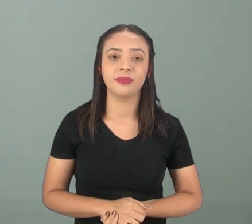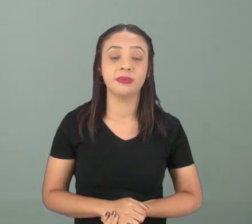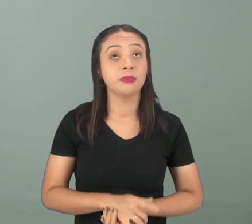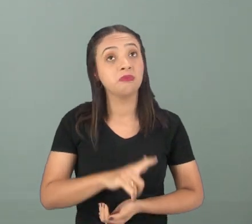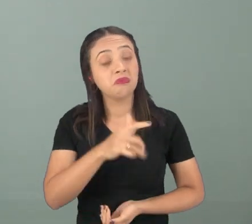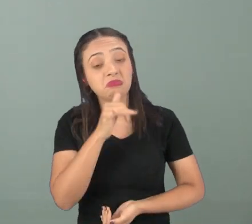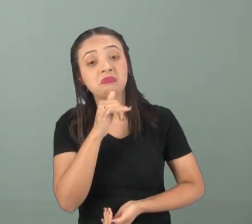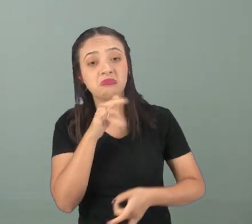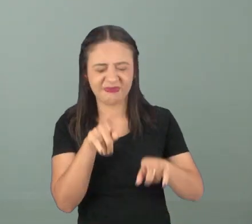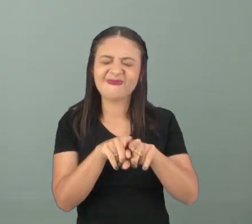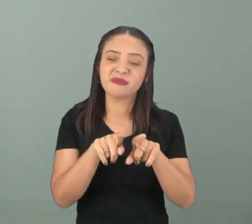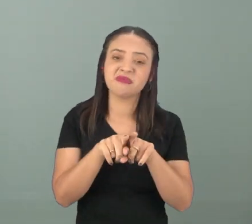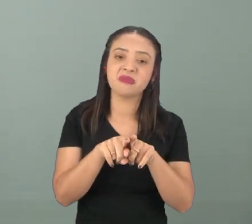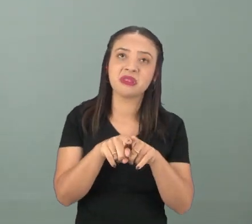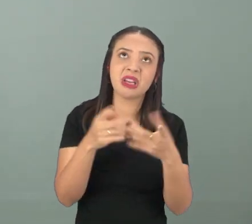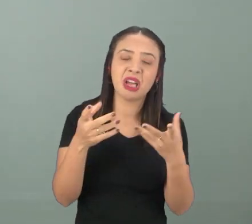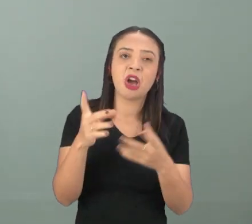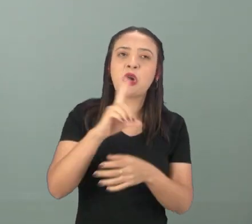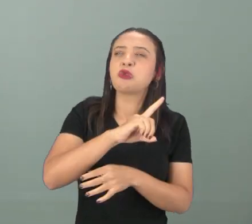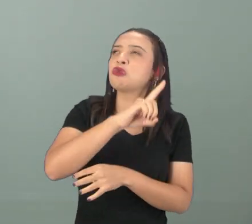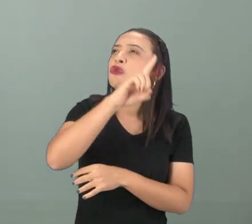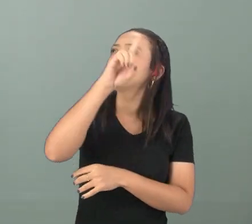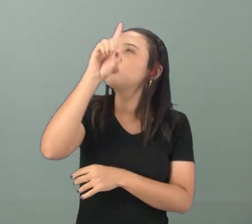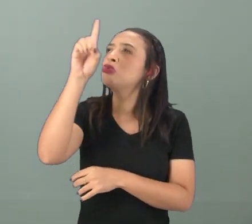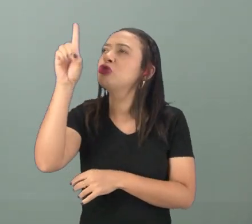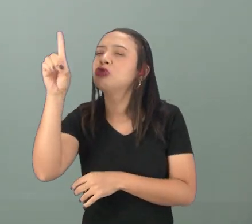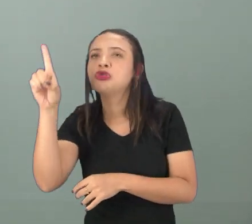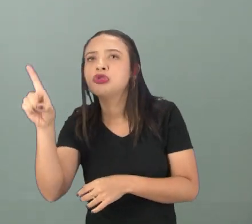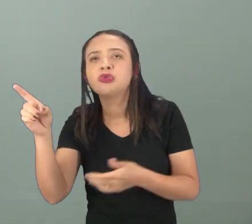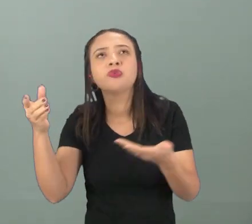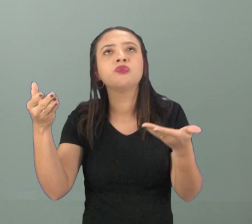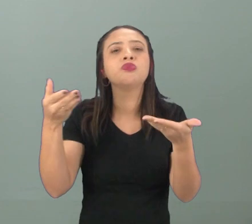Vamos supor que eu diga assim, o dia está